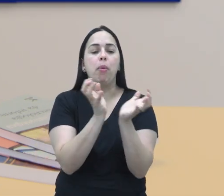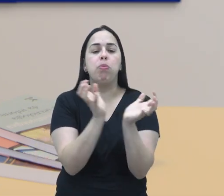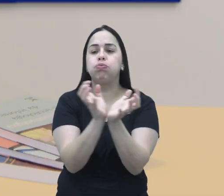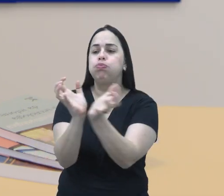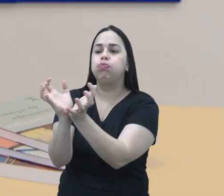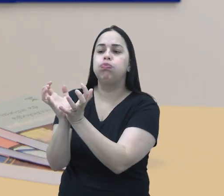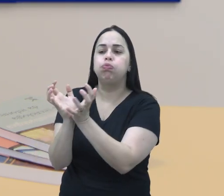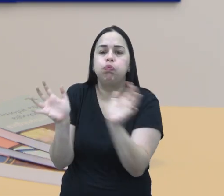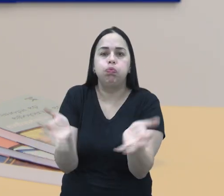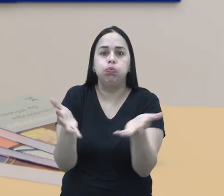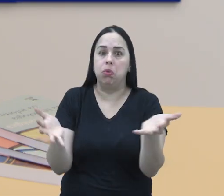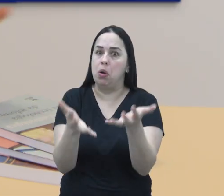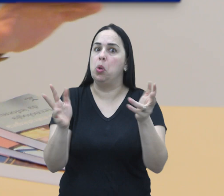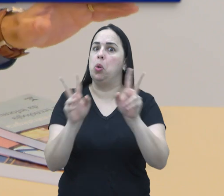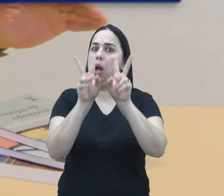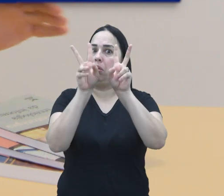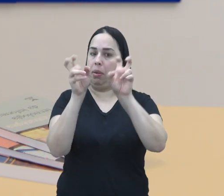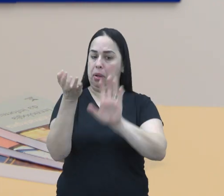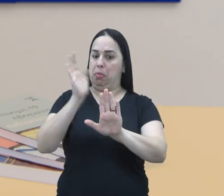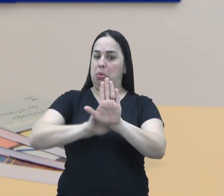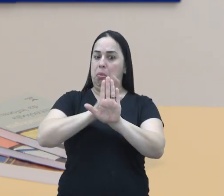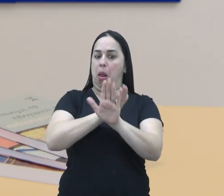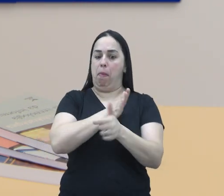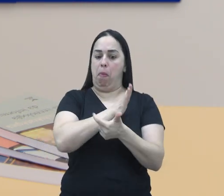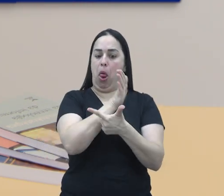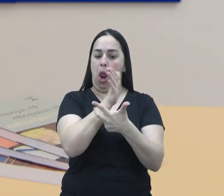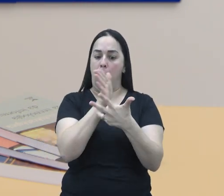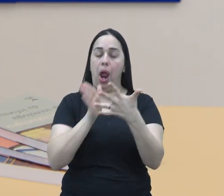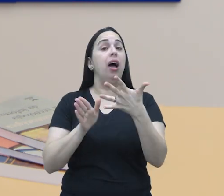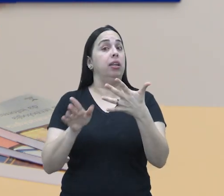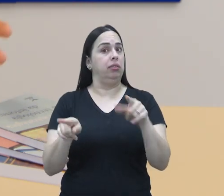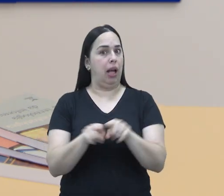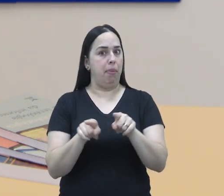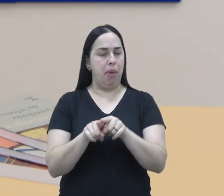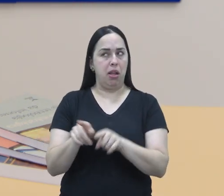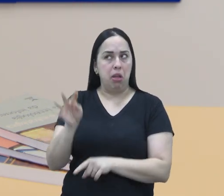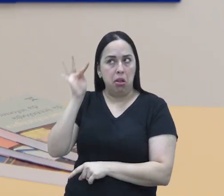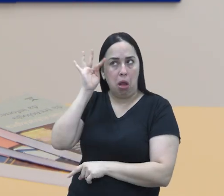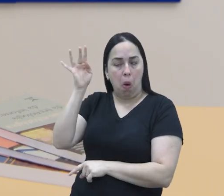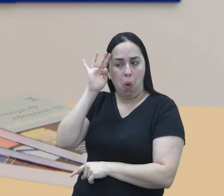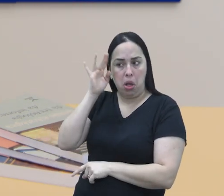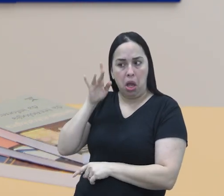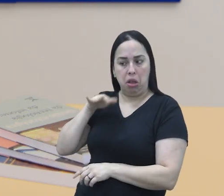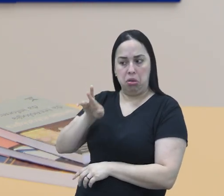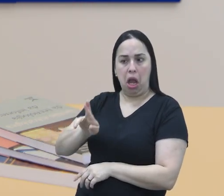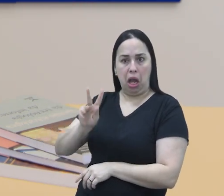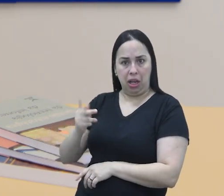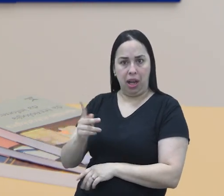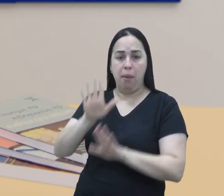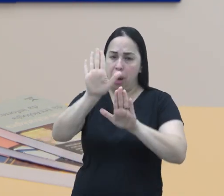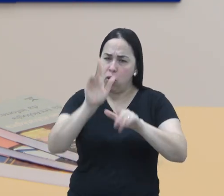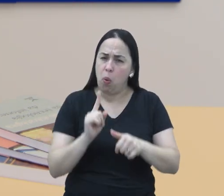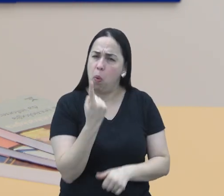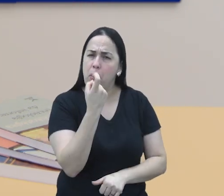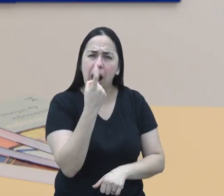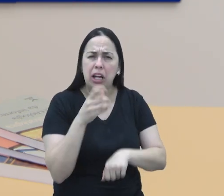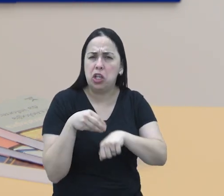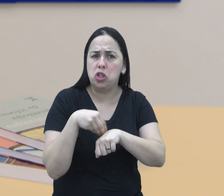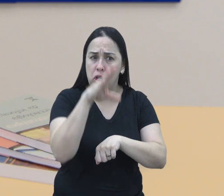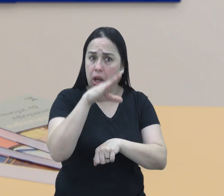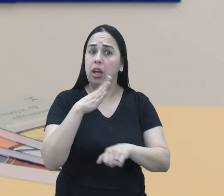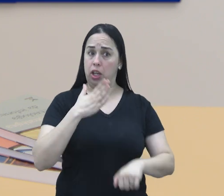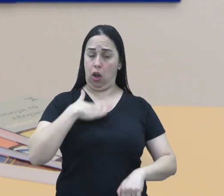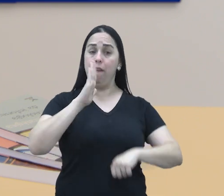equipes. É um tema bastante amplo, tem muita teoria de gestão de RH nisso, então eu vou dar uma dica